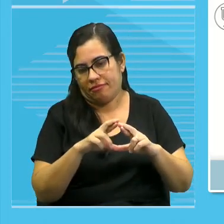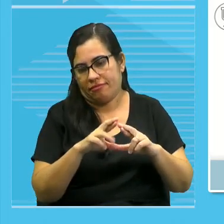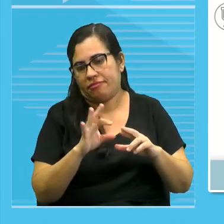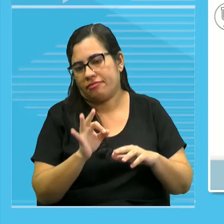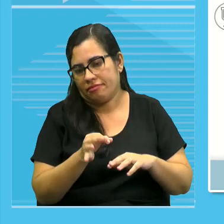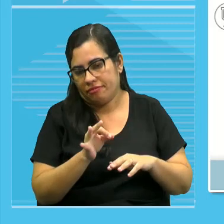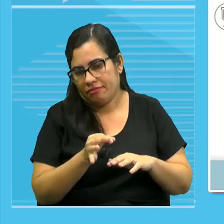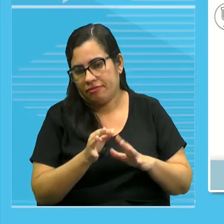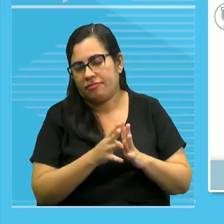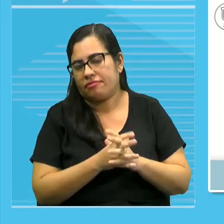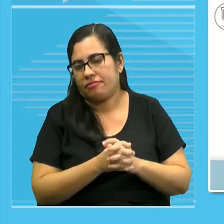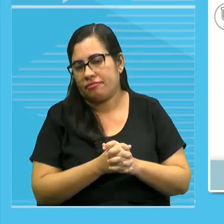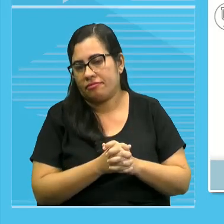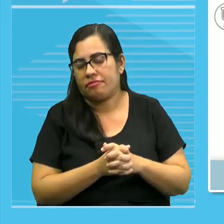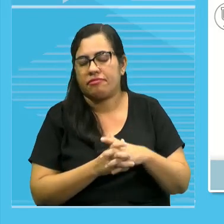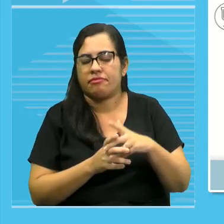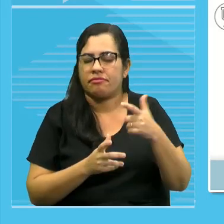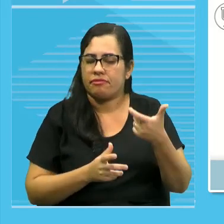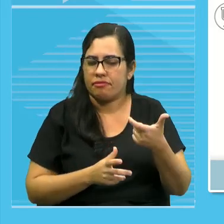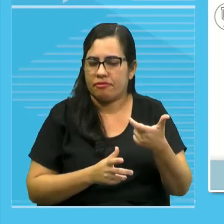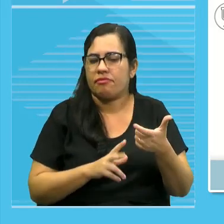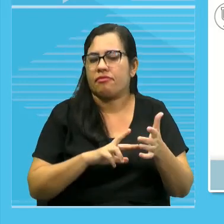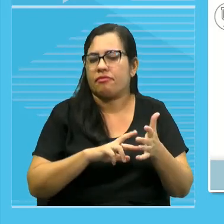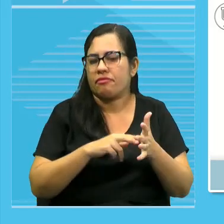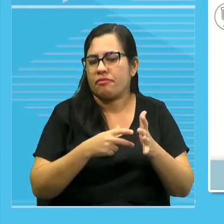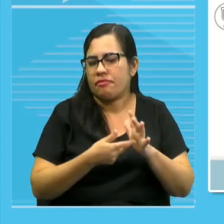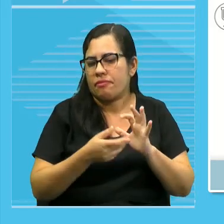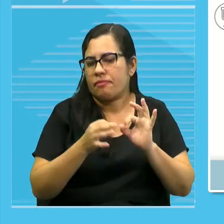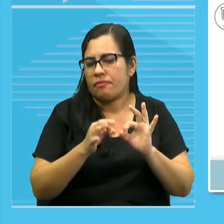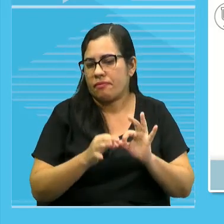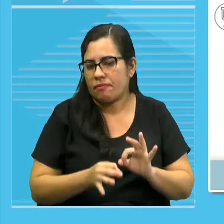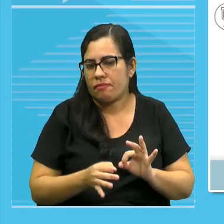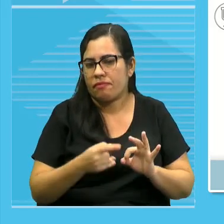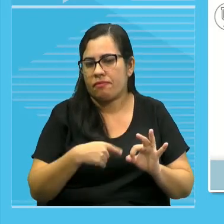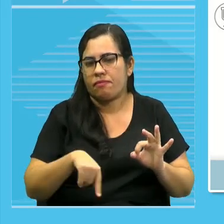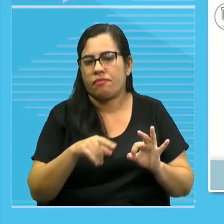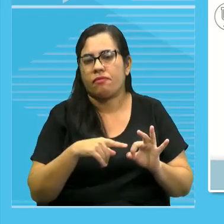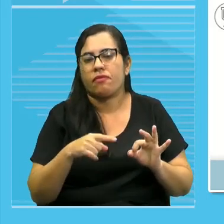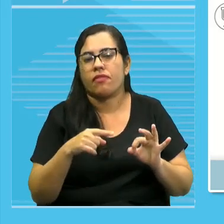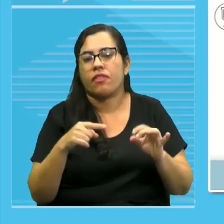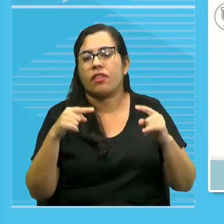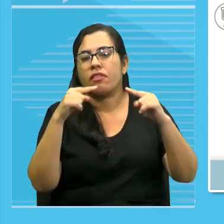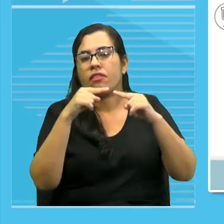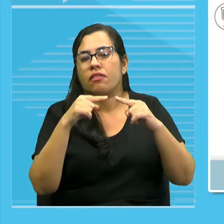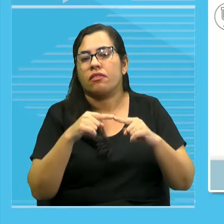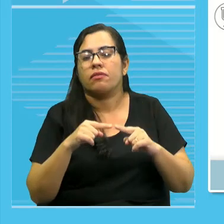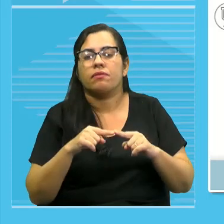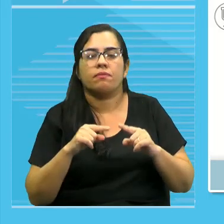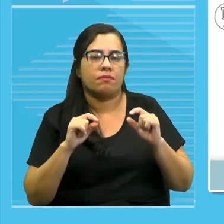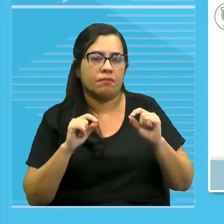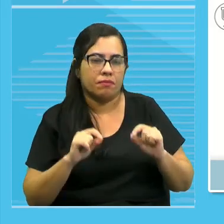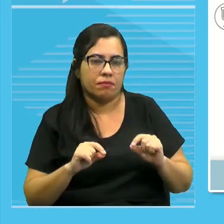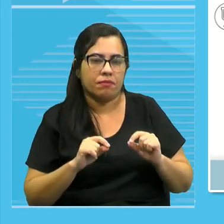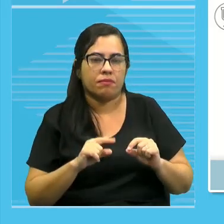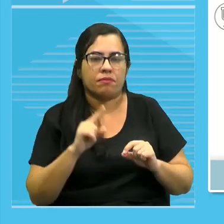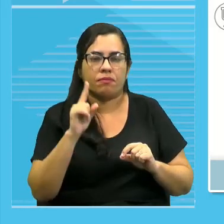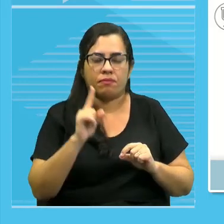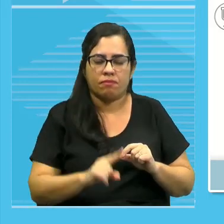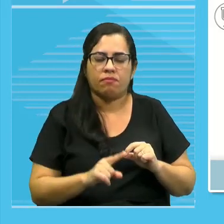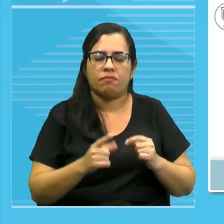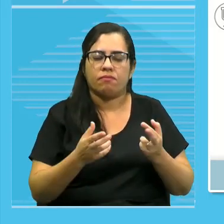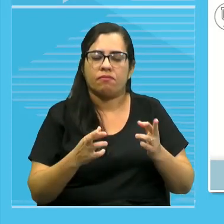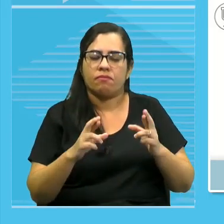uma definição bastante aceita nos indica que reciclar